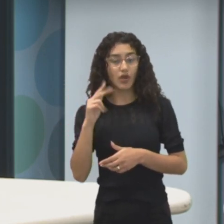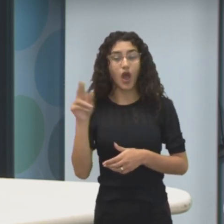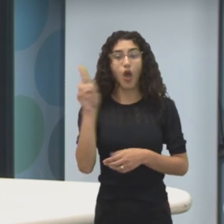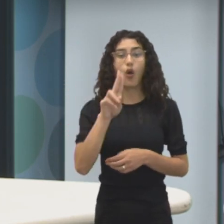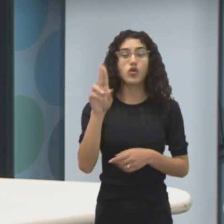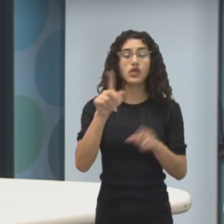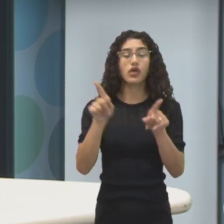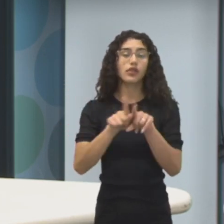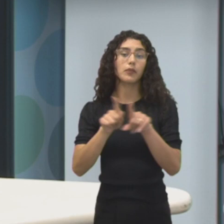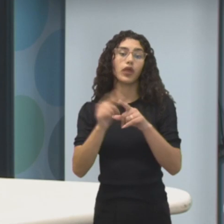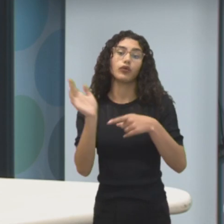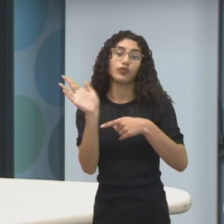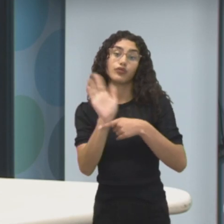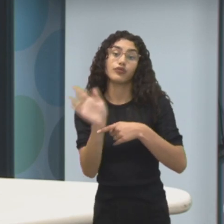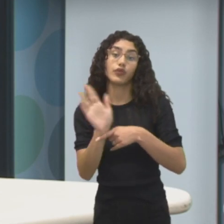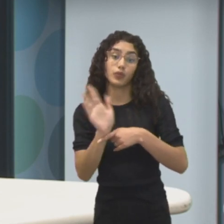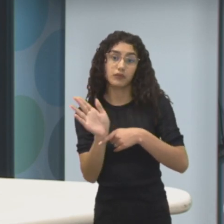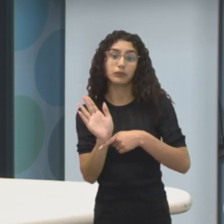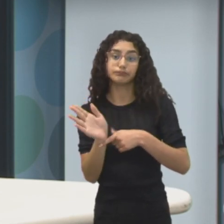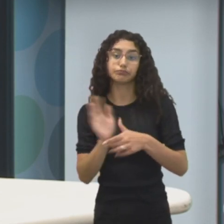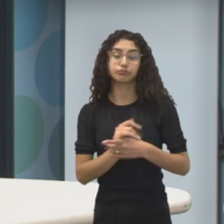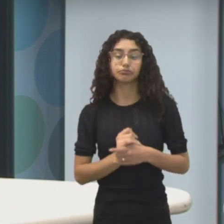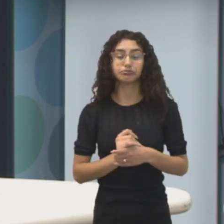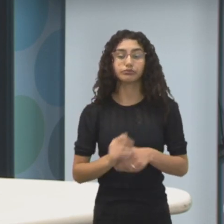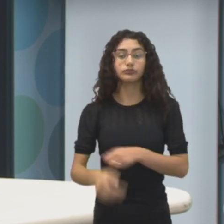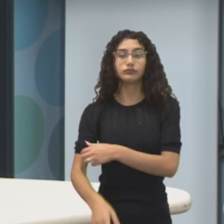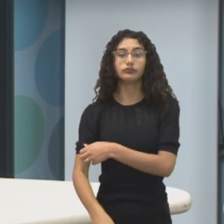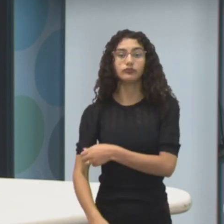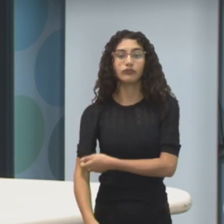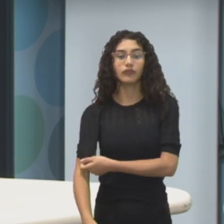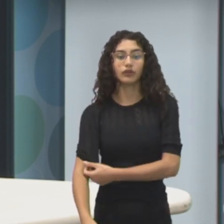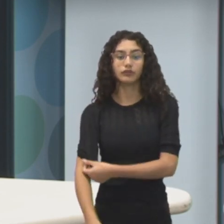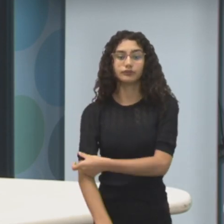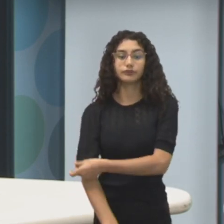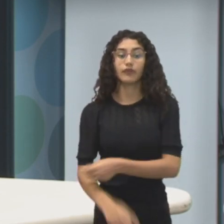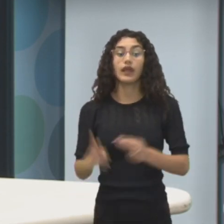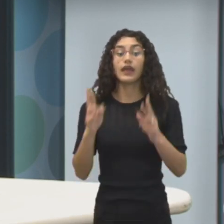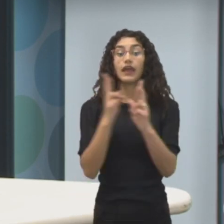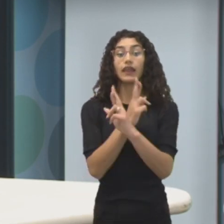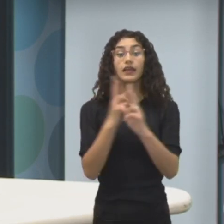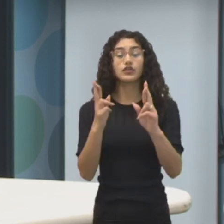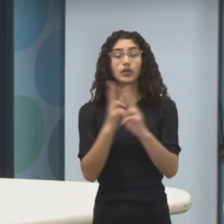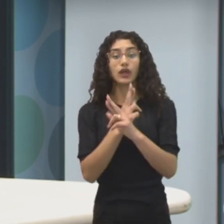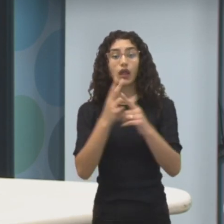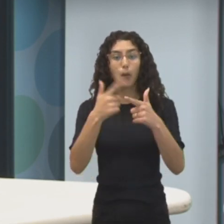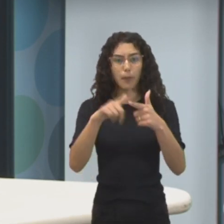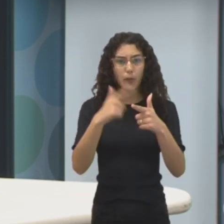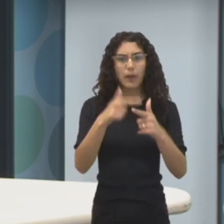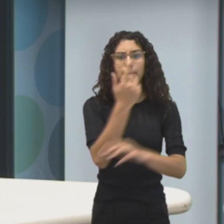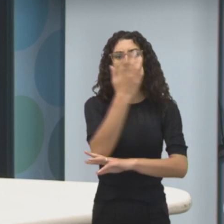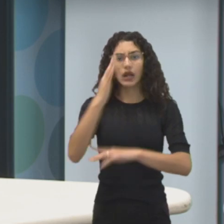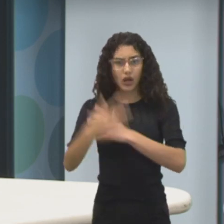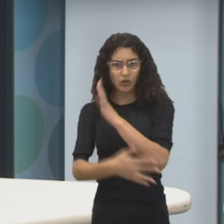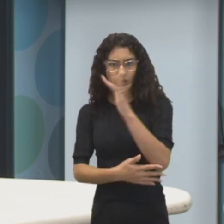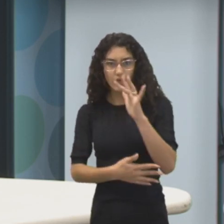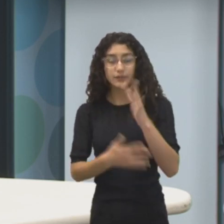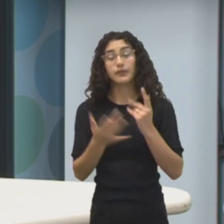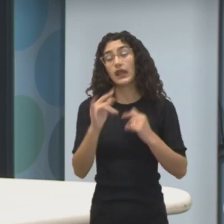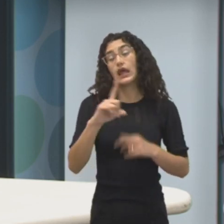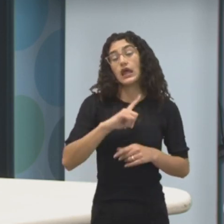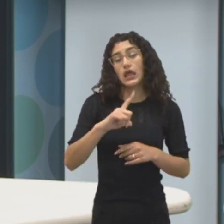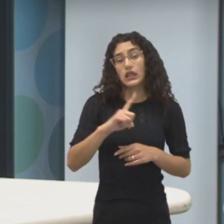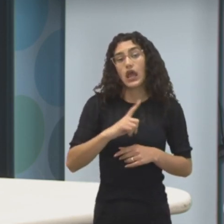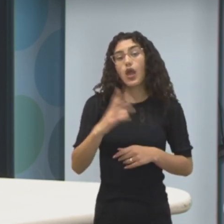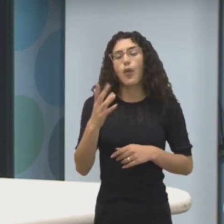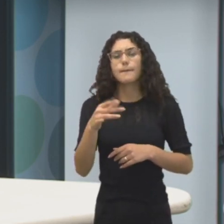dos filmes, ou seja, do recurso cinematográfico relacionado a catástrofes ambientais. E tem um aspecto que é bem interessante, por exemplo,